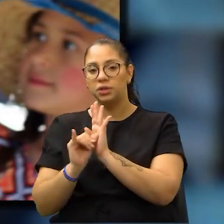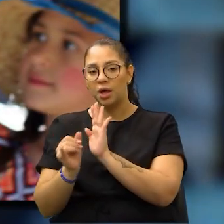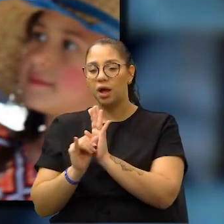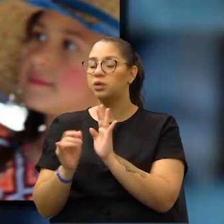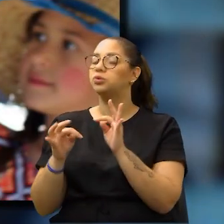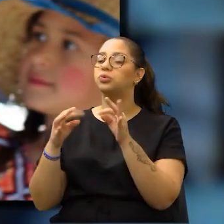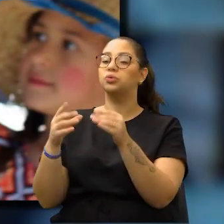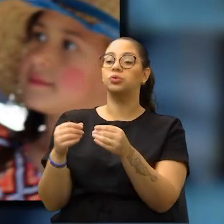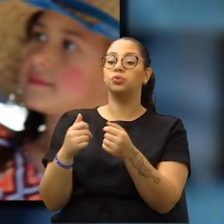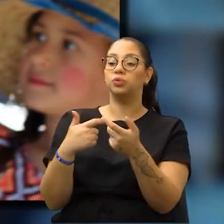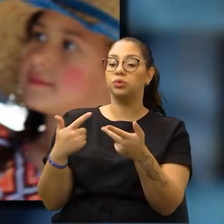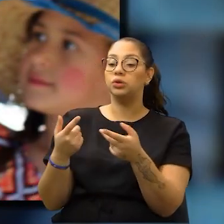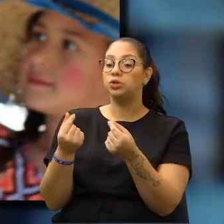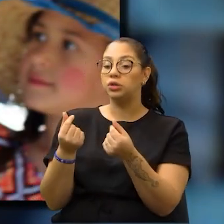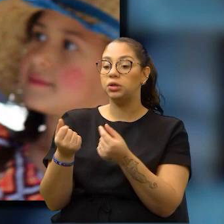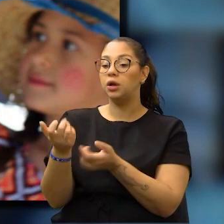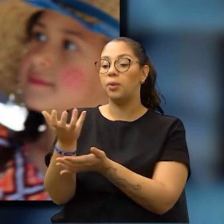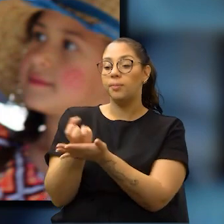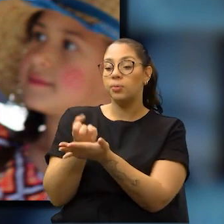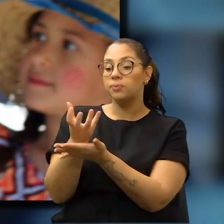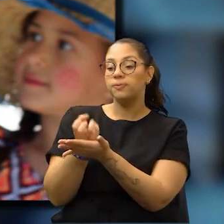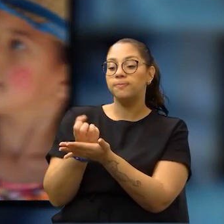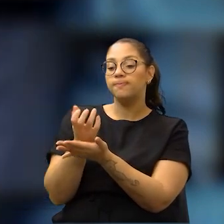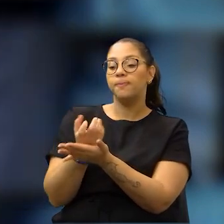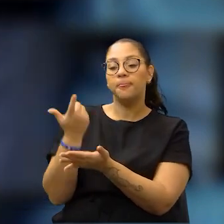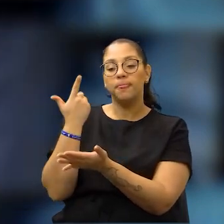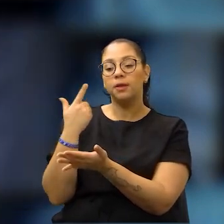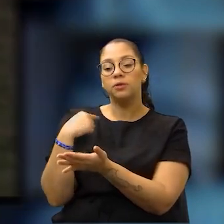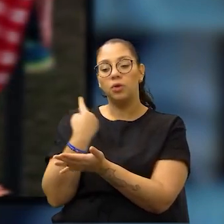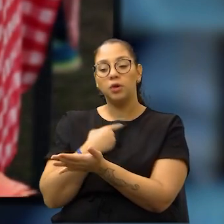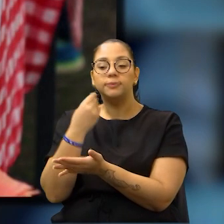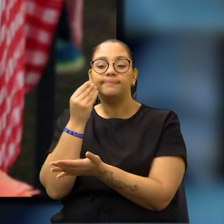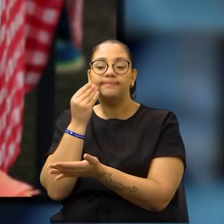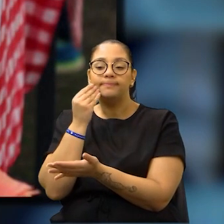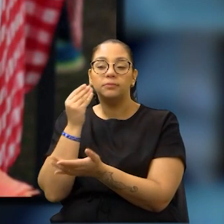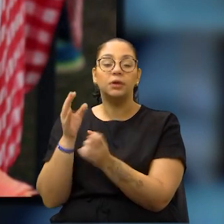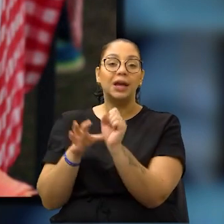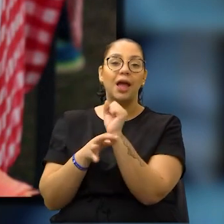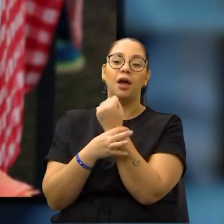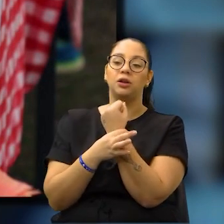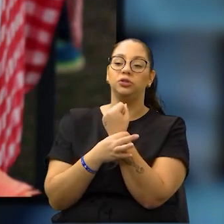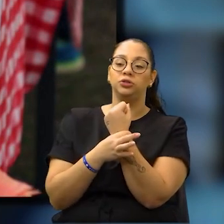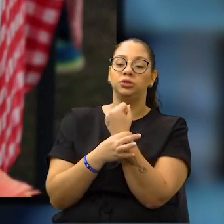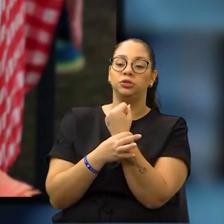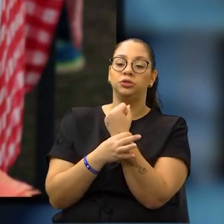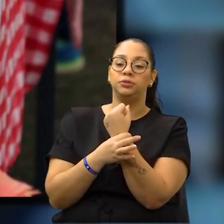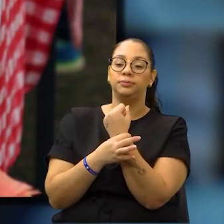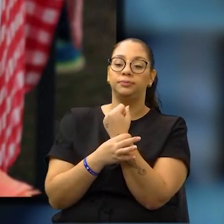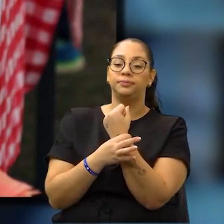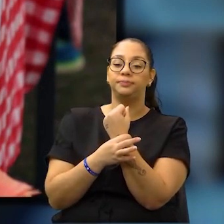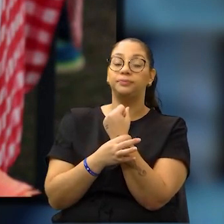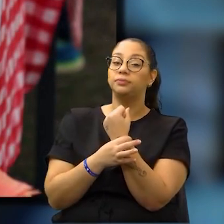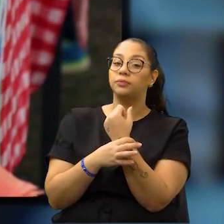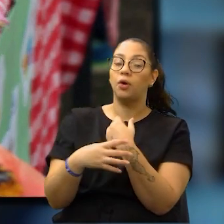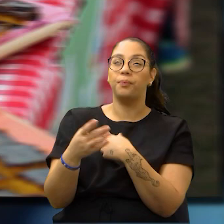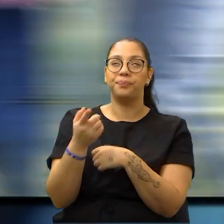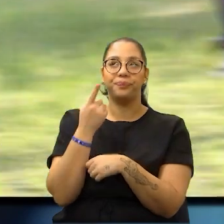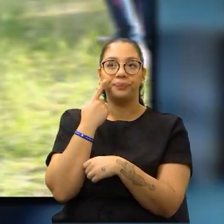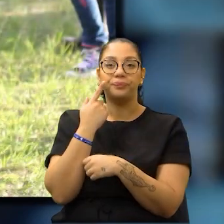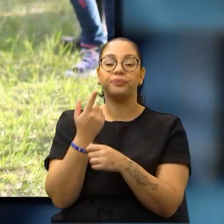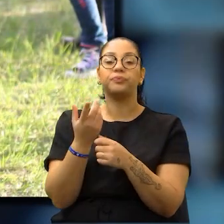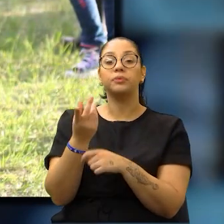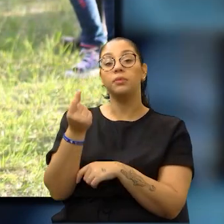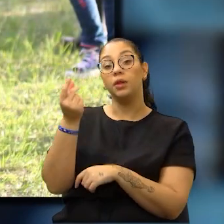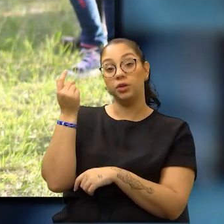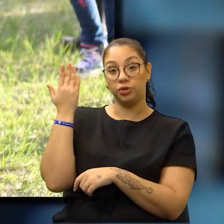formas de captação a gente vai acessando para garantir. Olha, antigamente